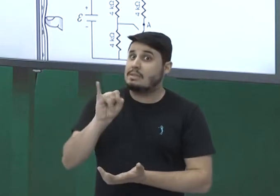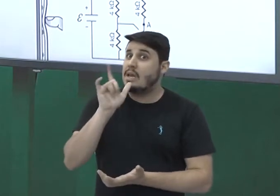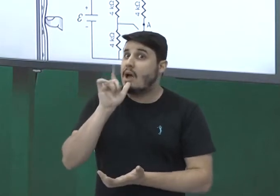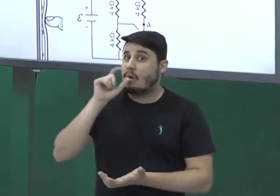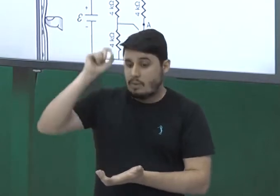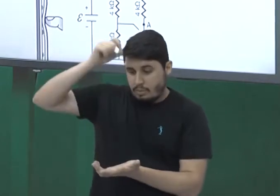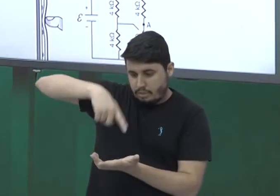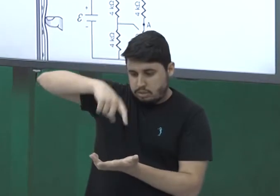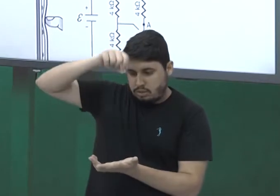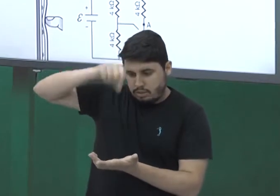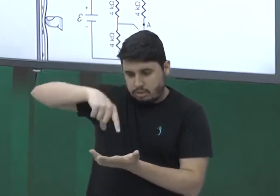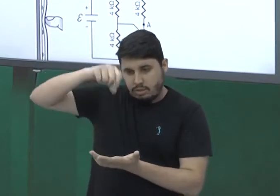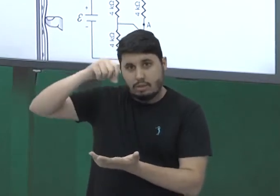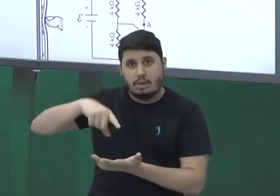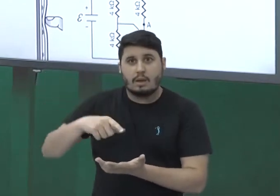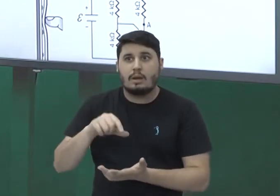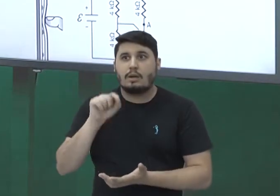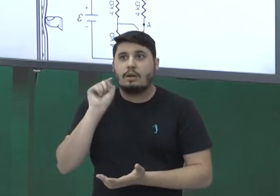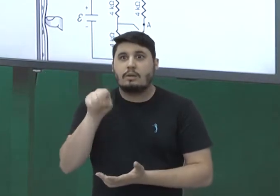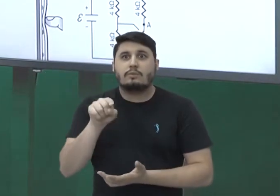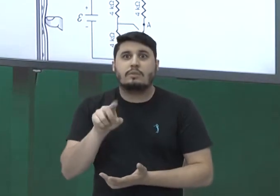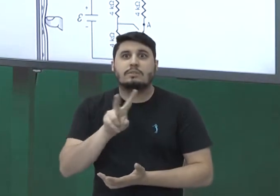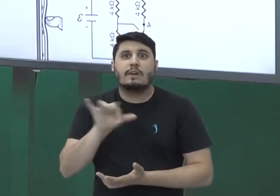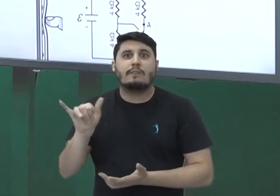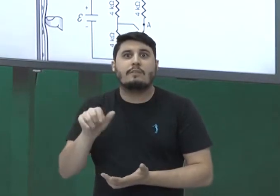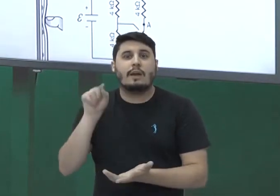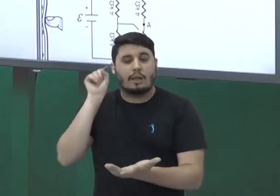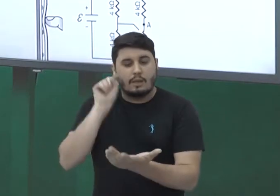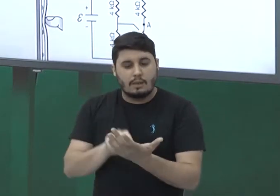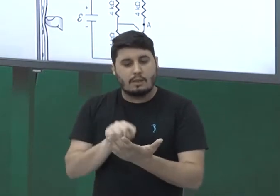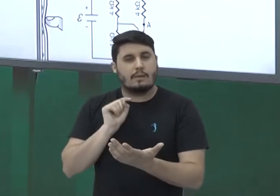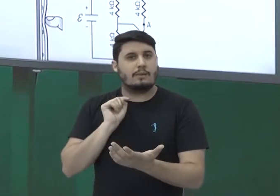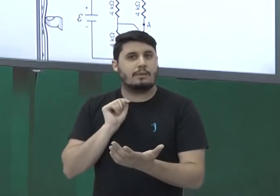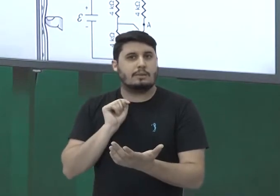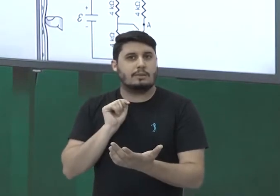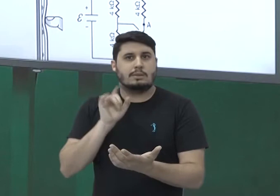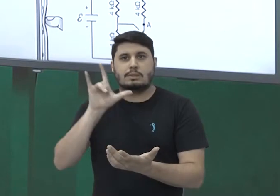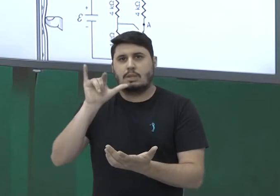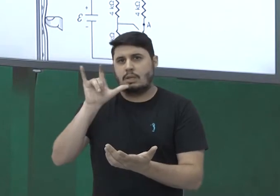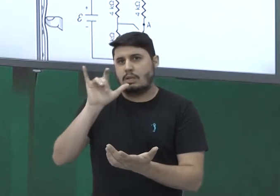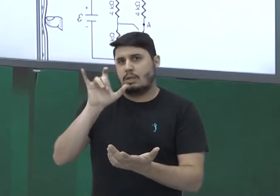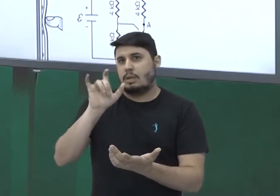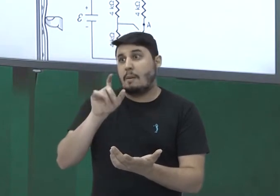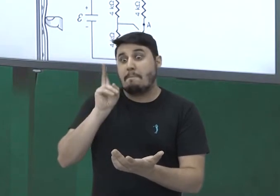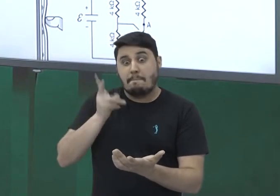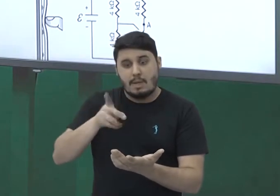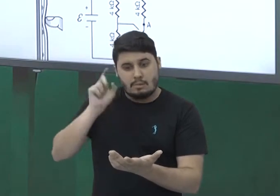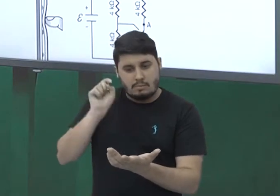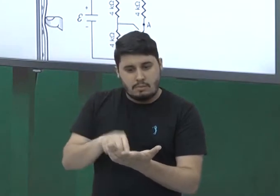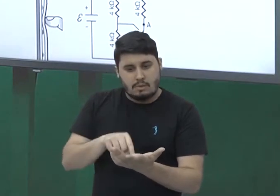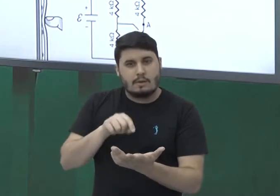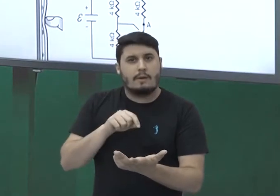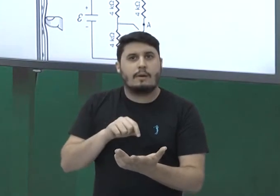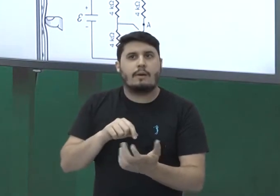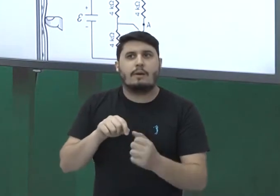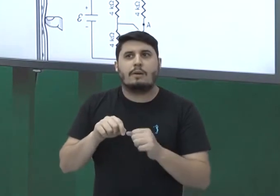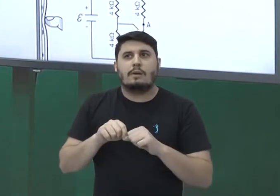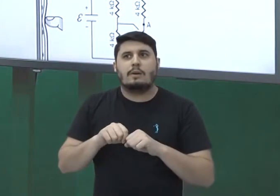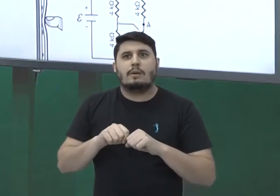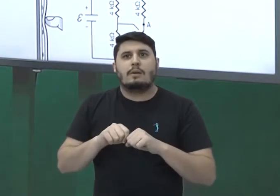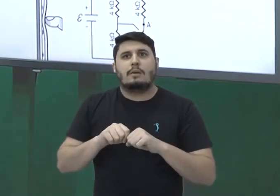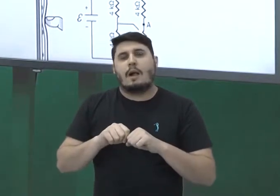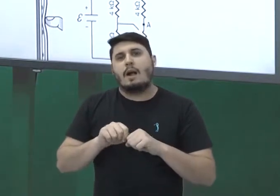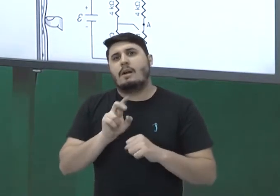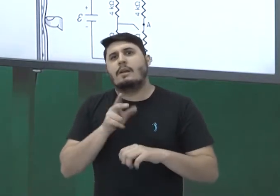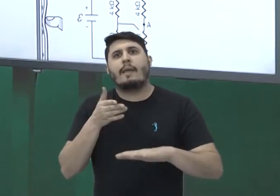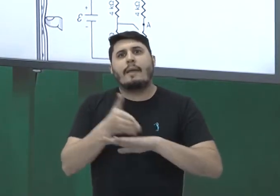Tu vai lá, aperta para abrir, talvez, sei lá, o Instagram, e ele vai e seleciona o Google Chrome